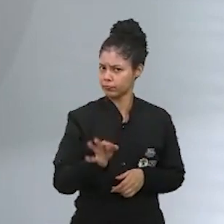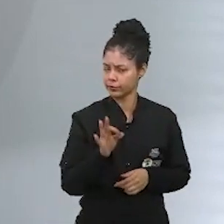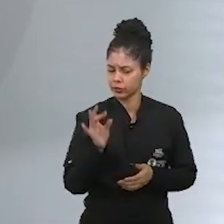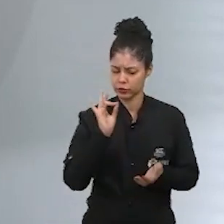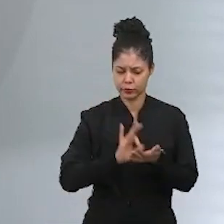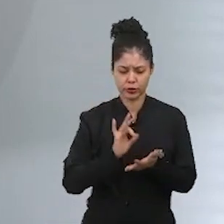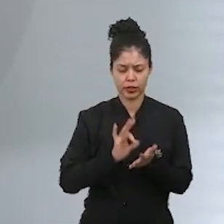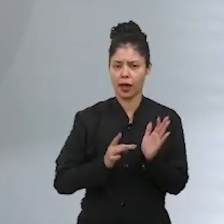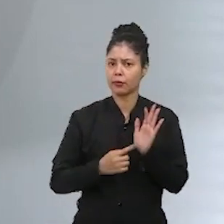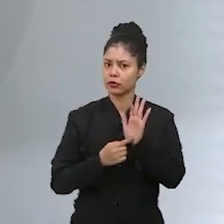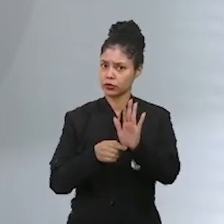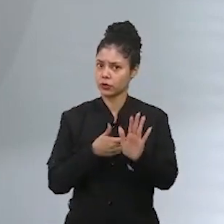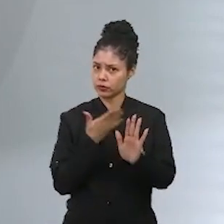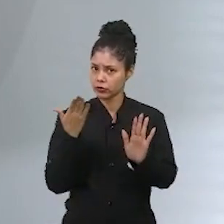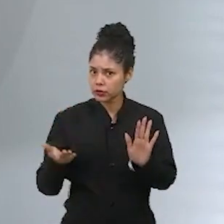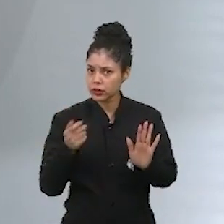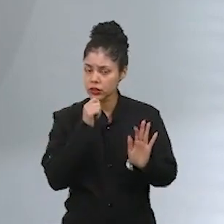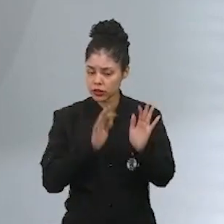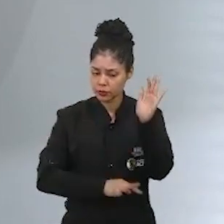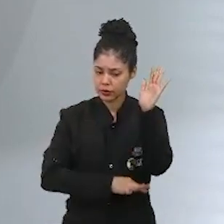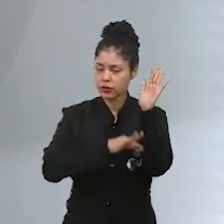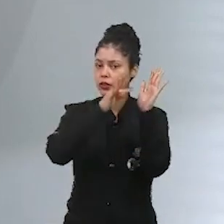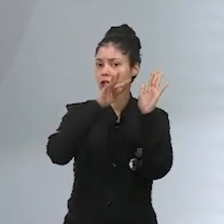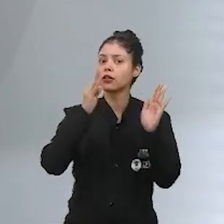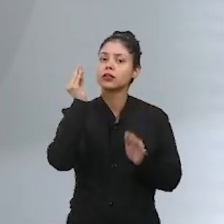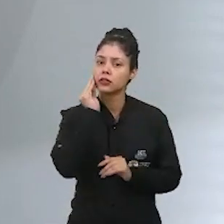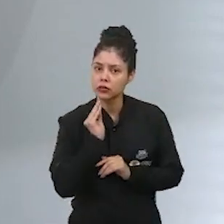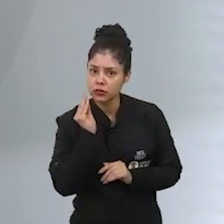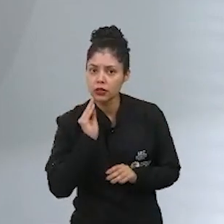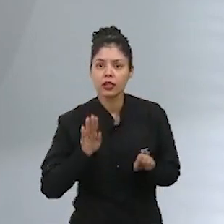fato, estou mostrando para vocês, que a temperatura, ela tem aí esse poder